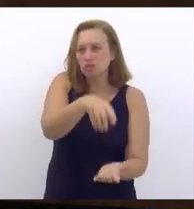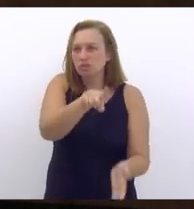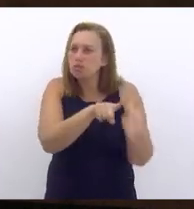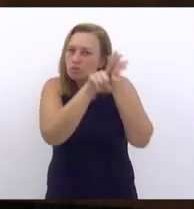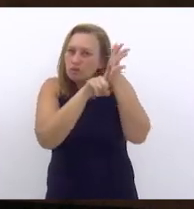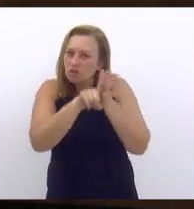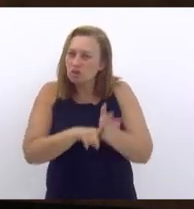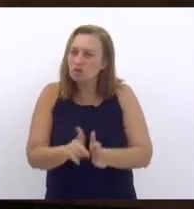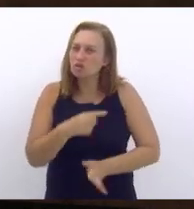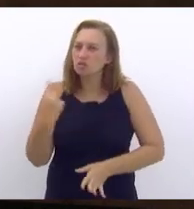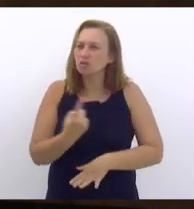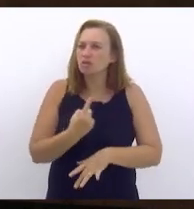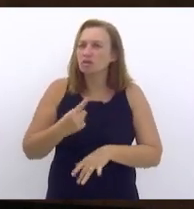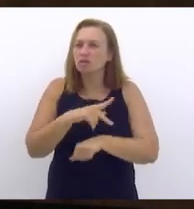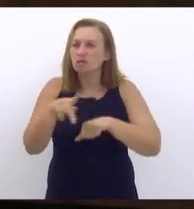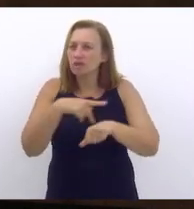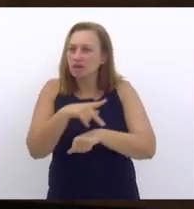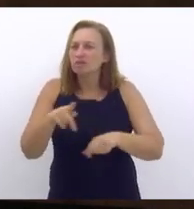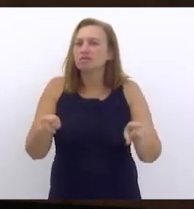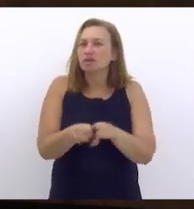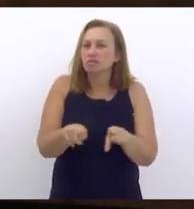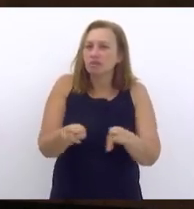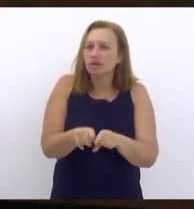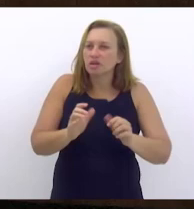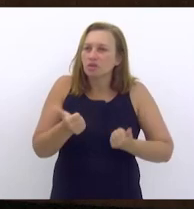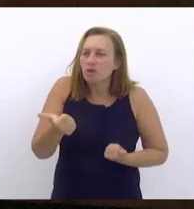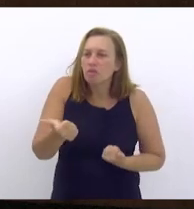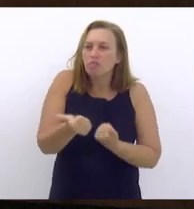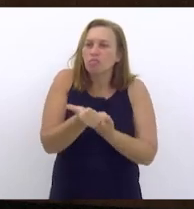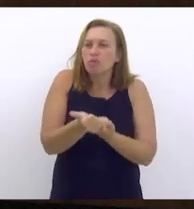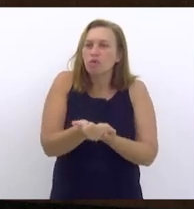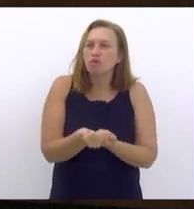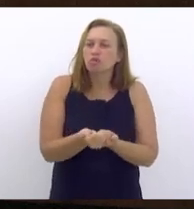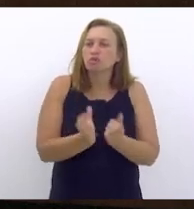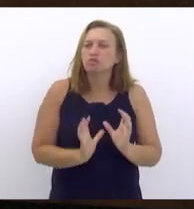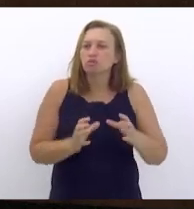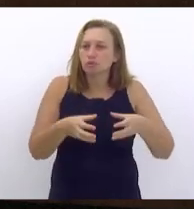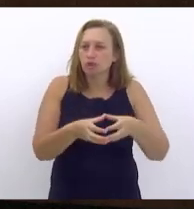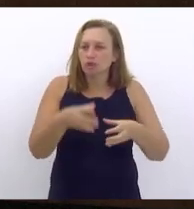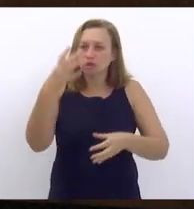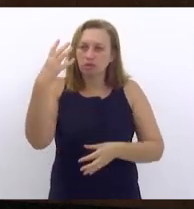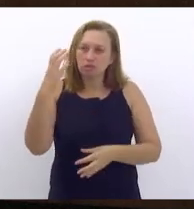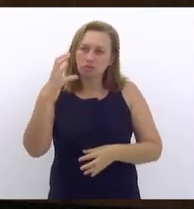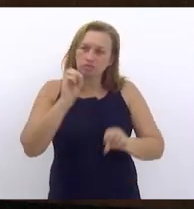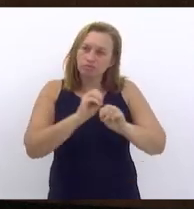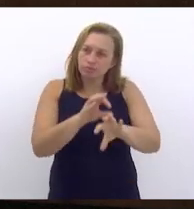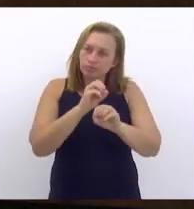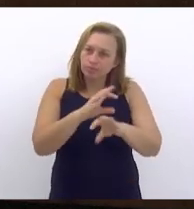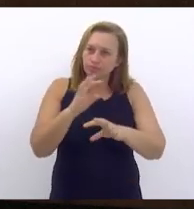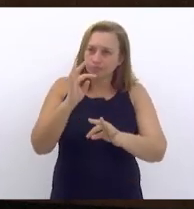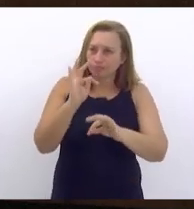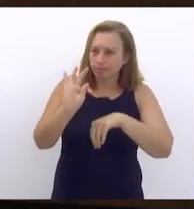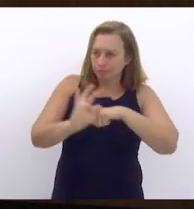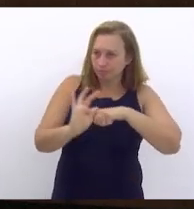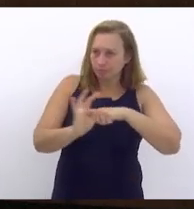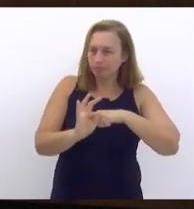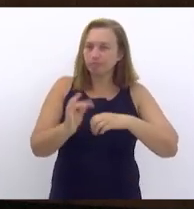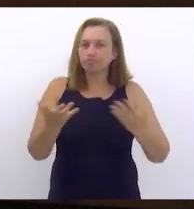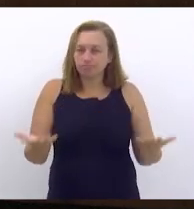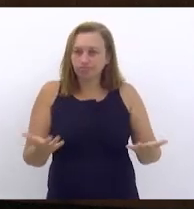país, sem contar a ampla rede de ensino técnico e tecnológico. E essa semana vai ter